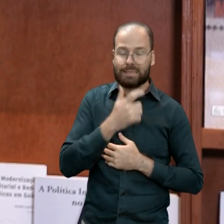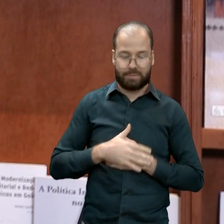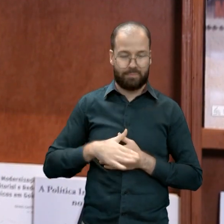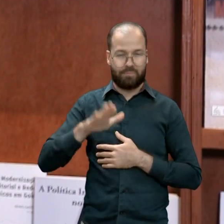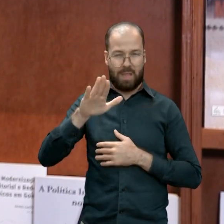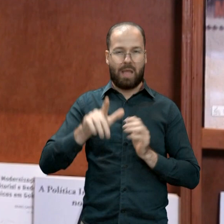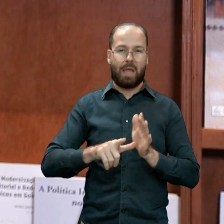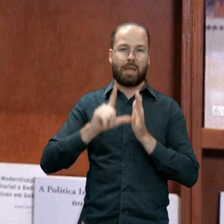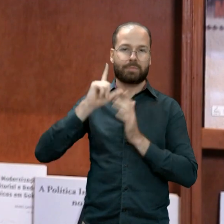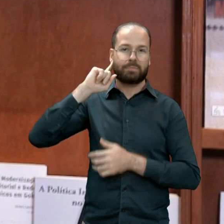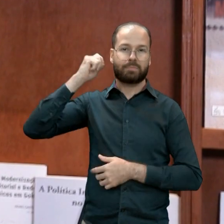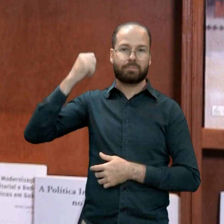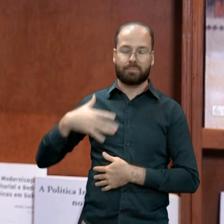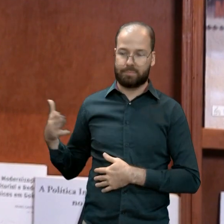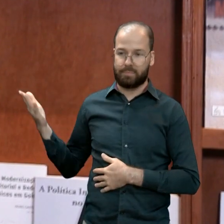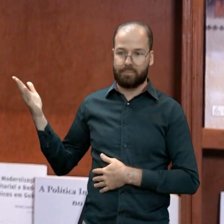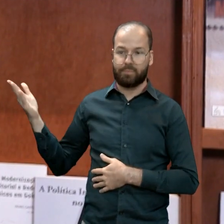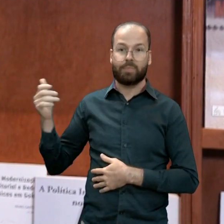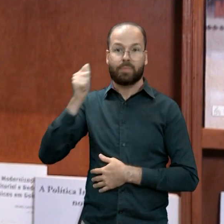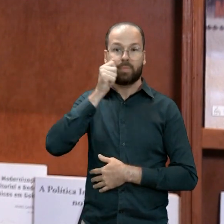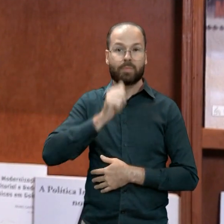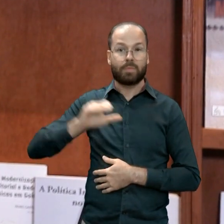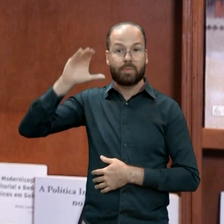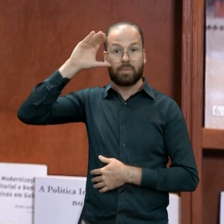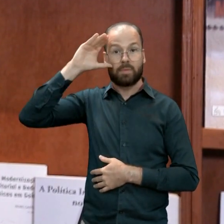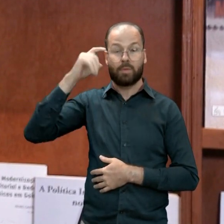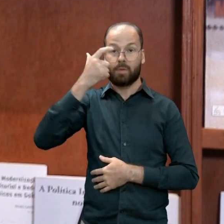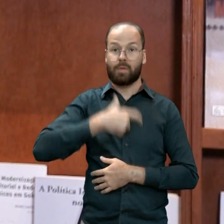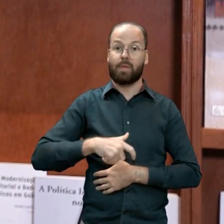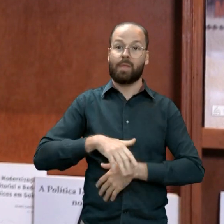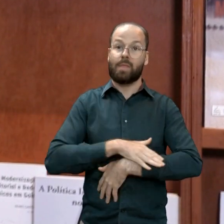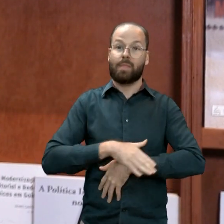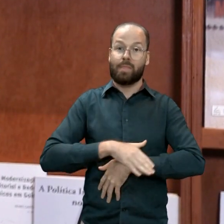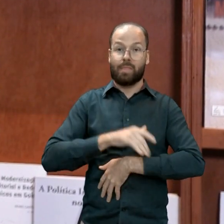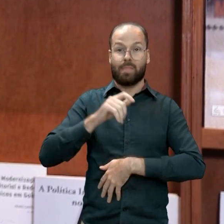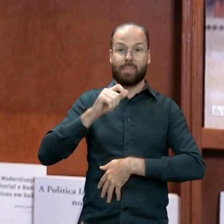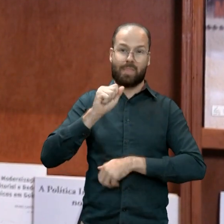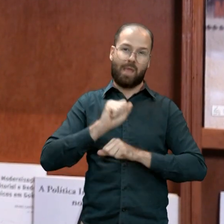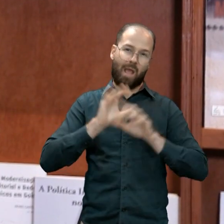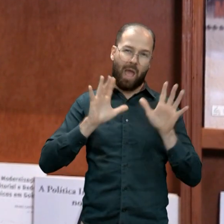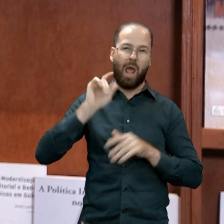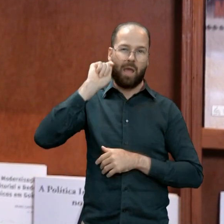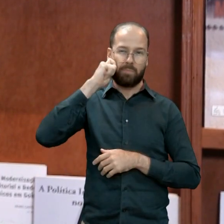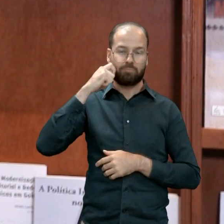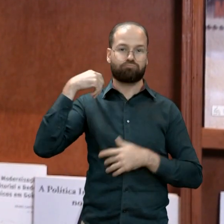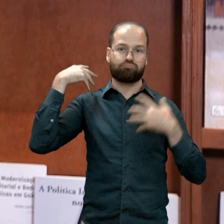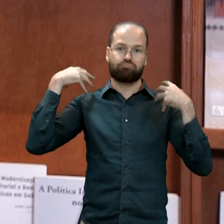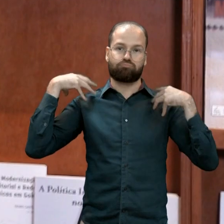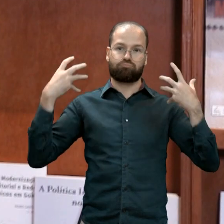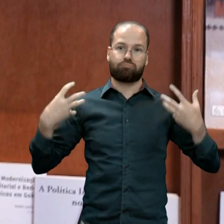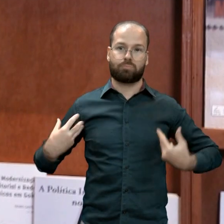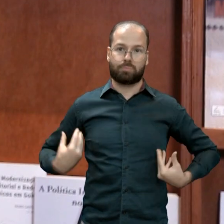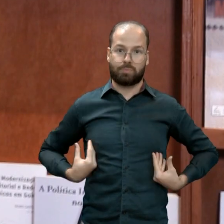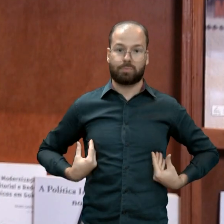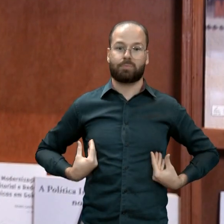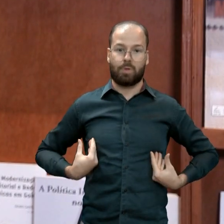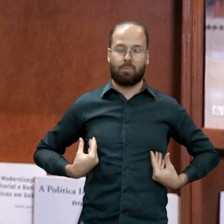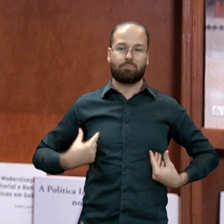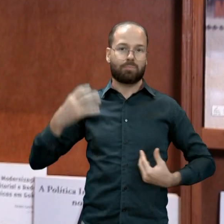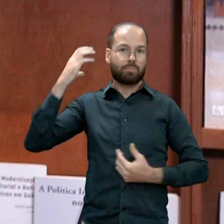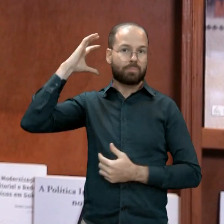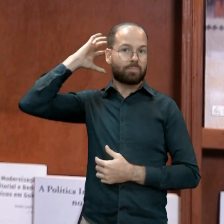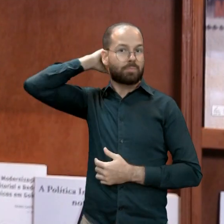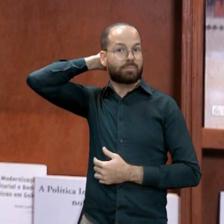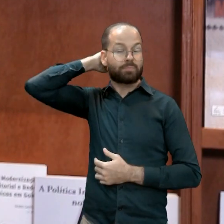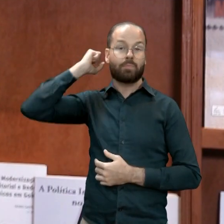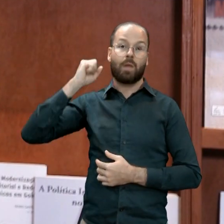sou a Ana Clelma, uma mulher negra de pele clara, tenho cabelos pretos cacheados logo abaixo dos ombros que estão semi-presos